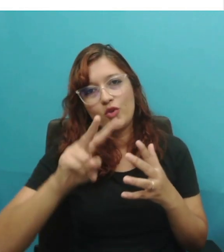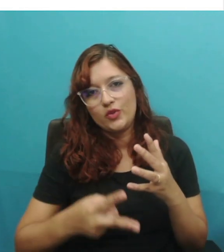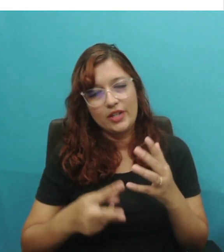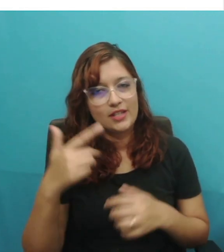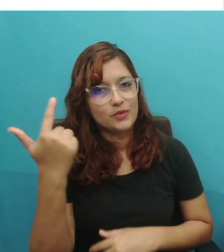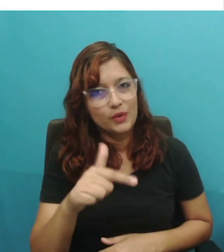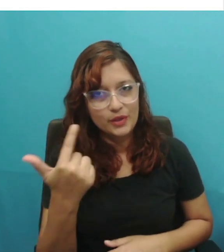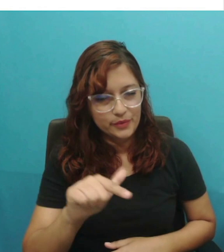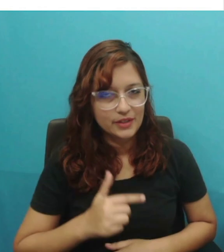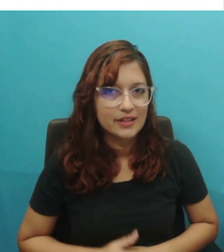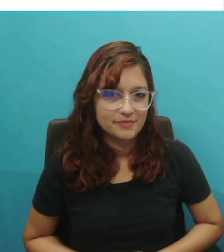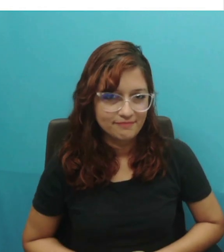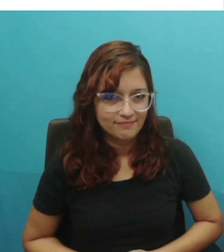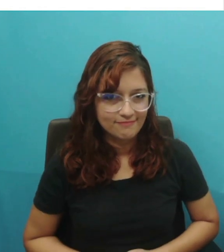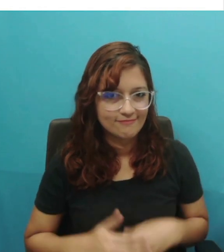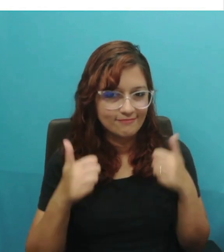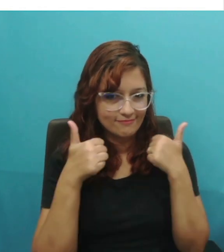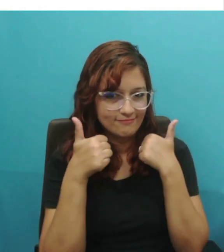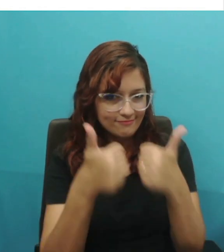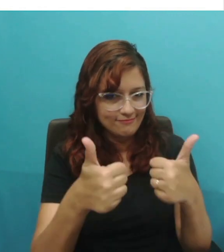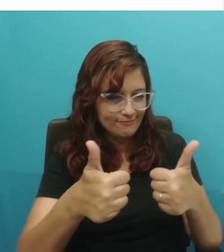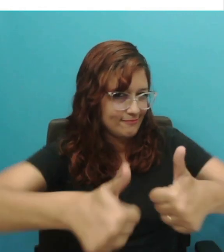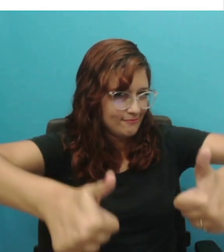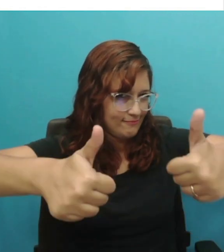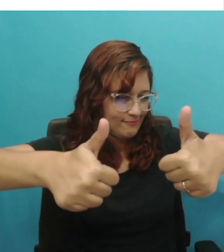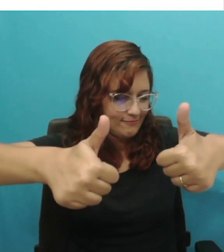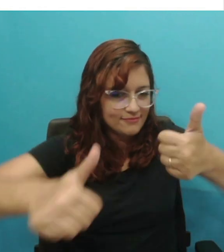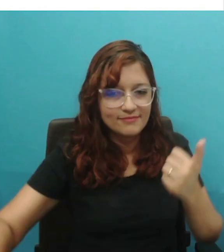tá no infinitivo, não tem conjugação.